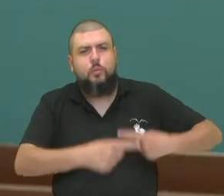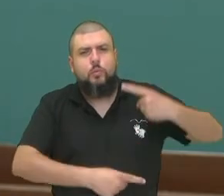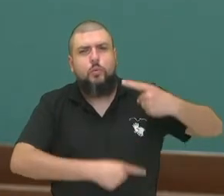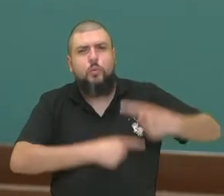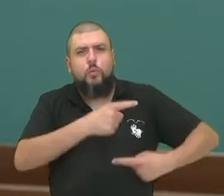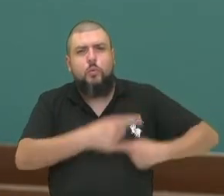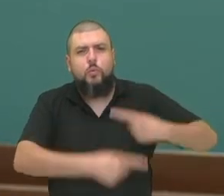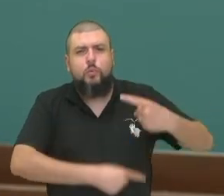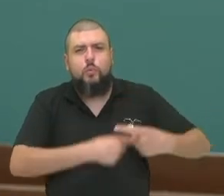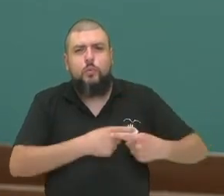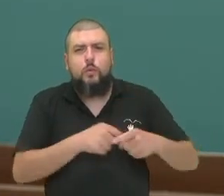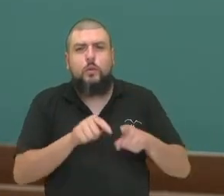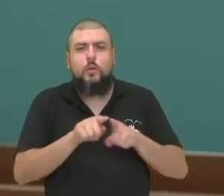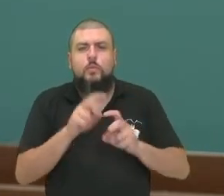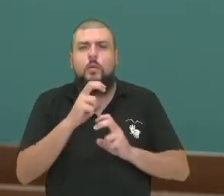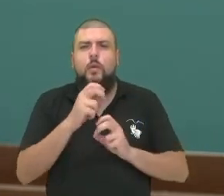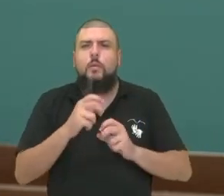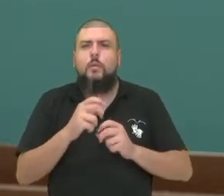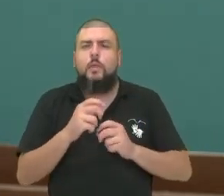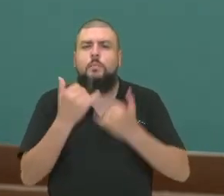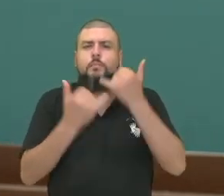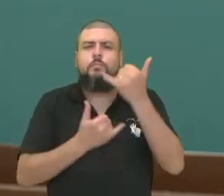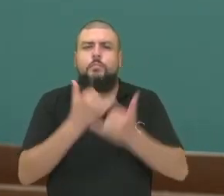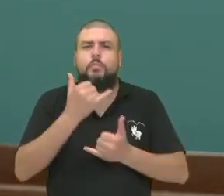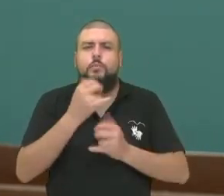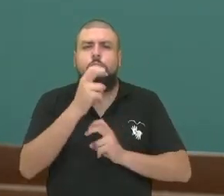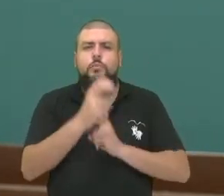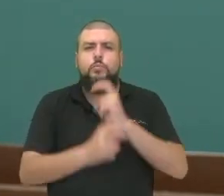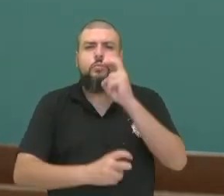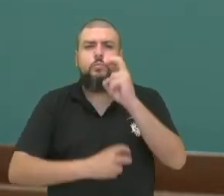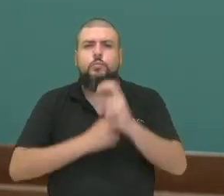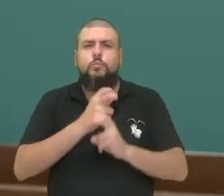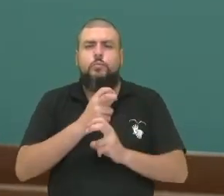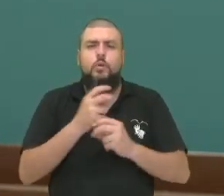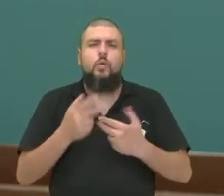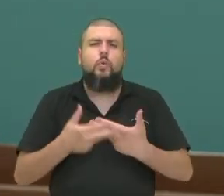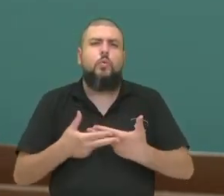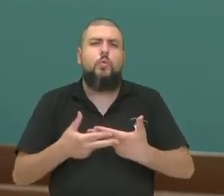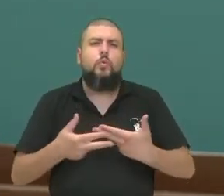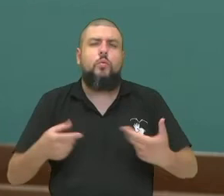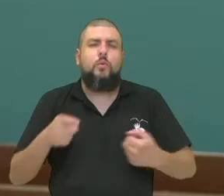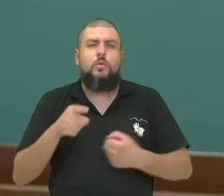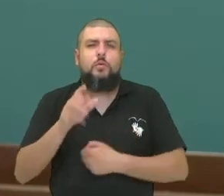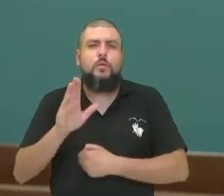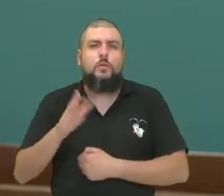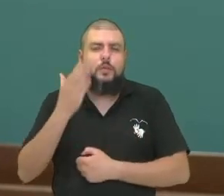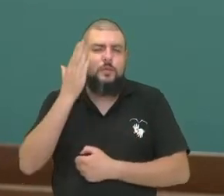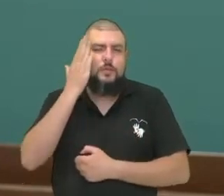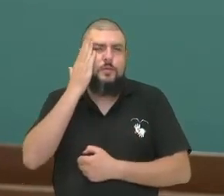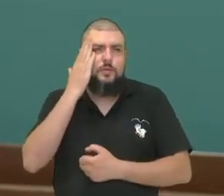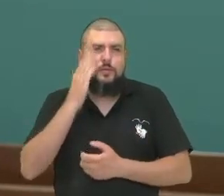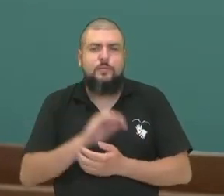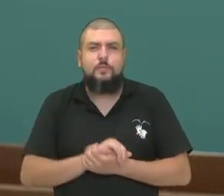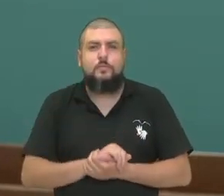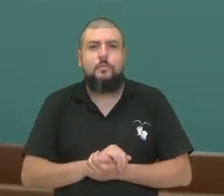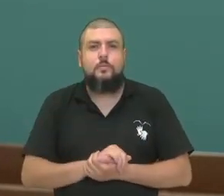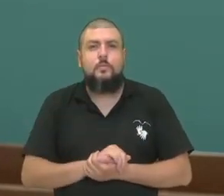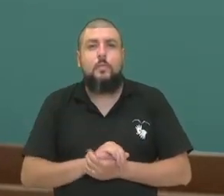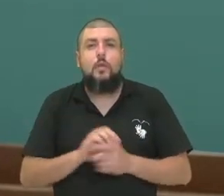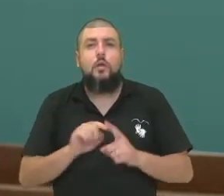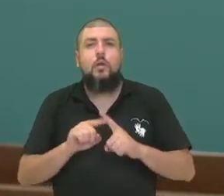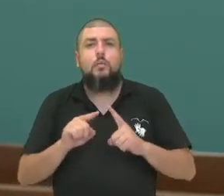ficar aqui a roda gigante tem com certeza outras situações que você já deve ter observado tá então EA inclinação